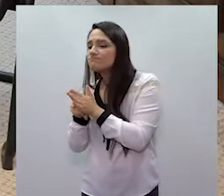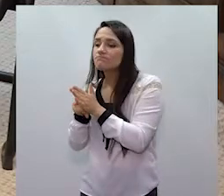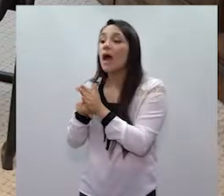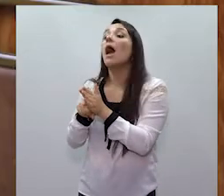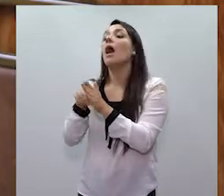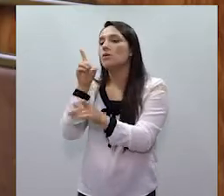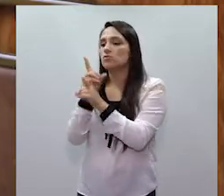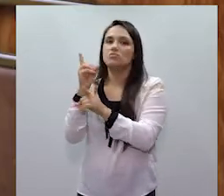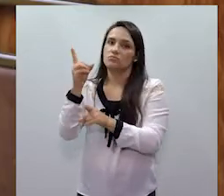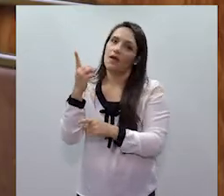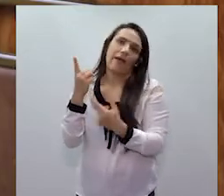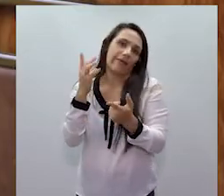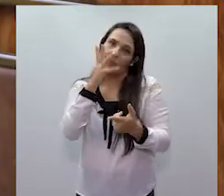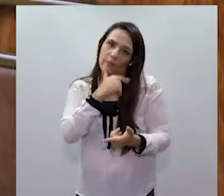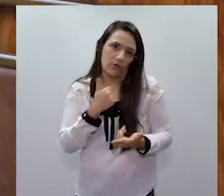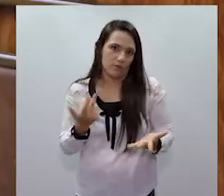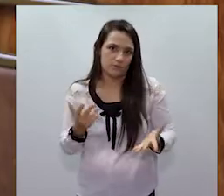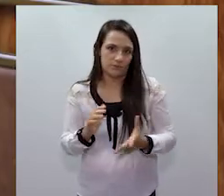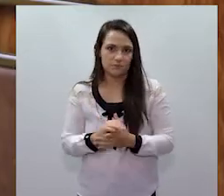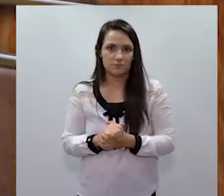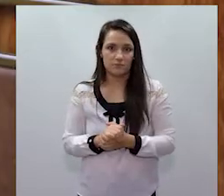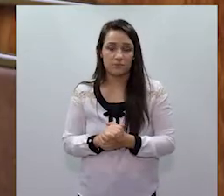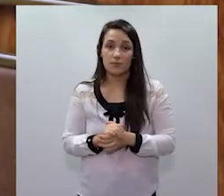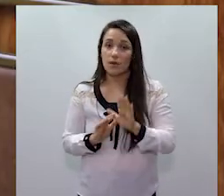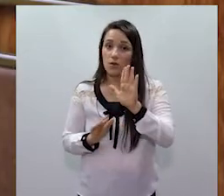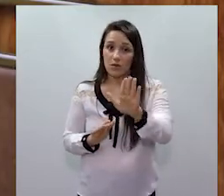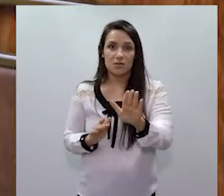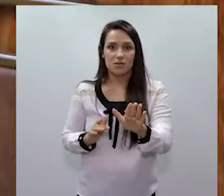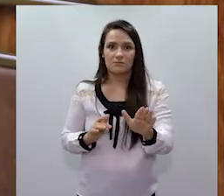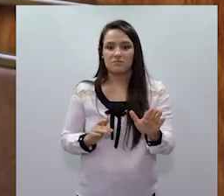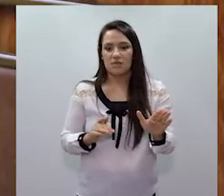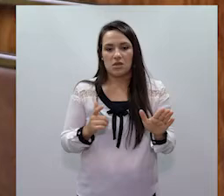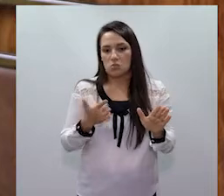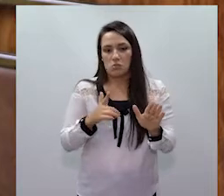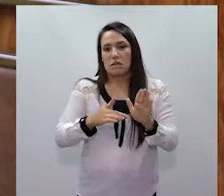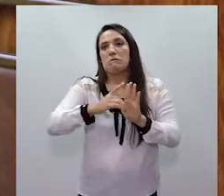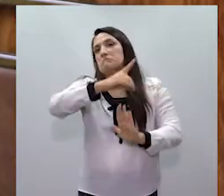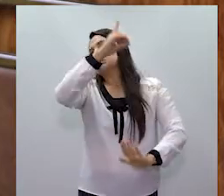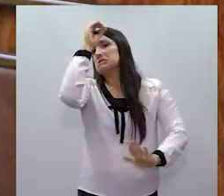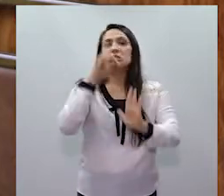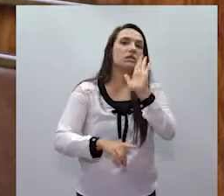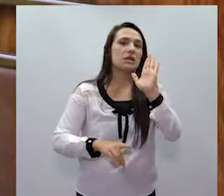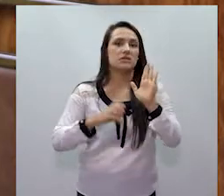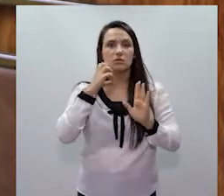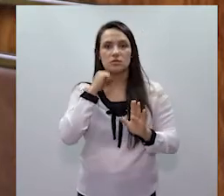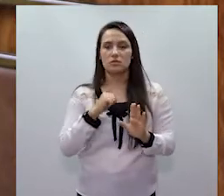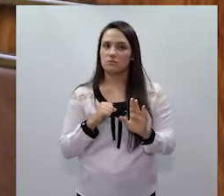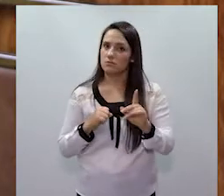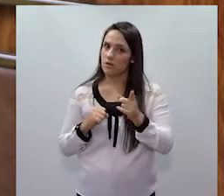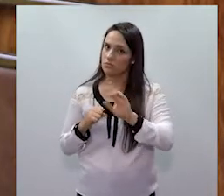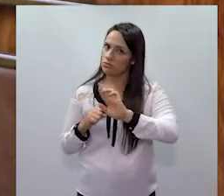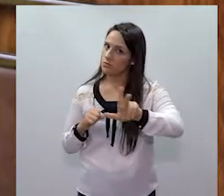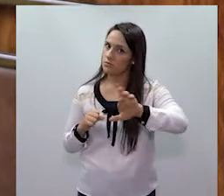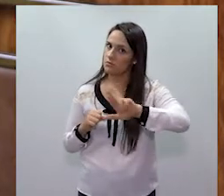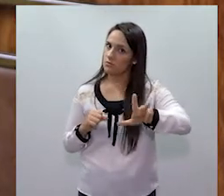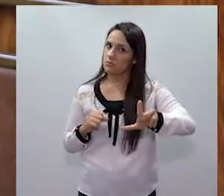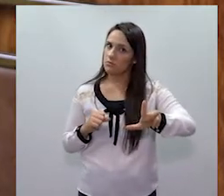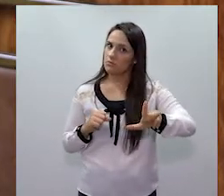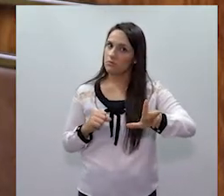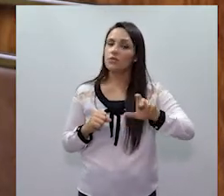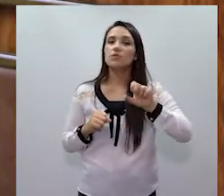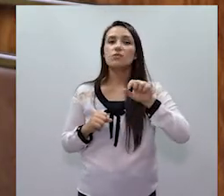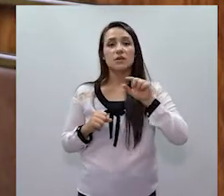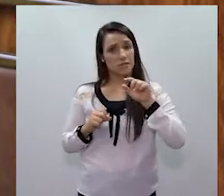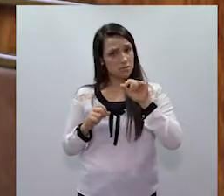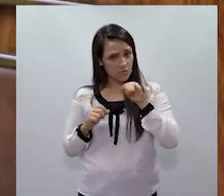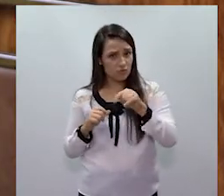precisam saber que não existe direito de adotar. Um adulto que quer ter filhos, ele tem o direito de buscar os tratamentos